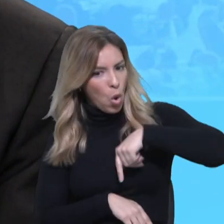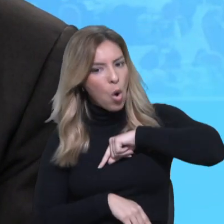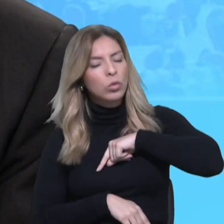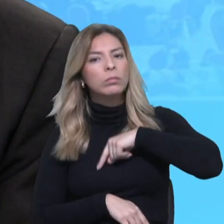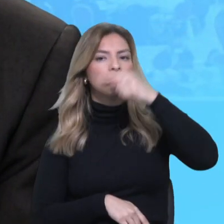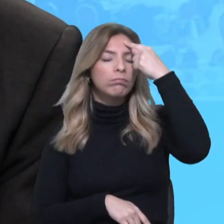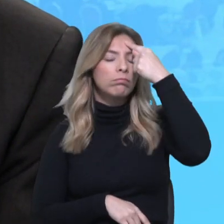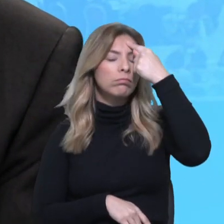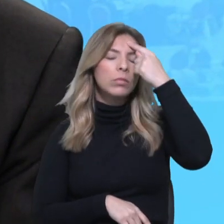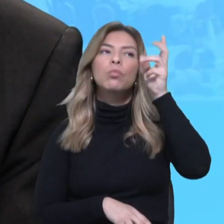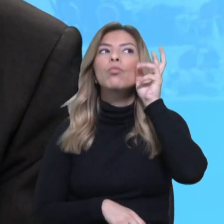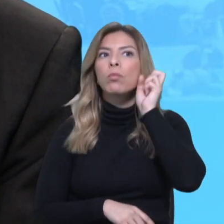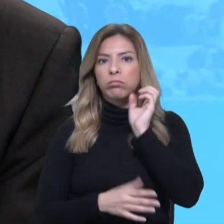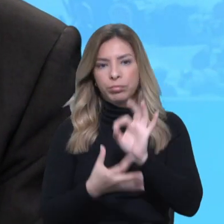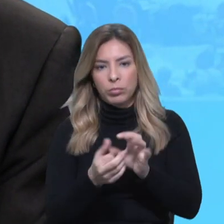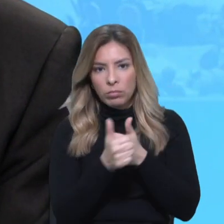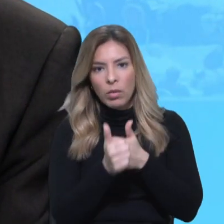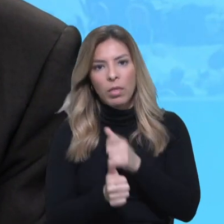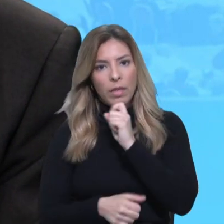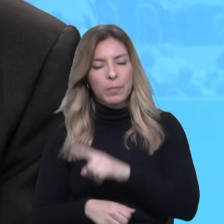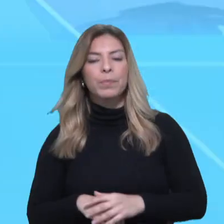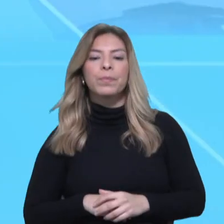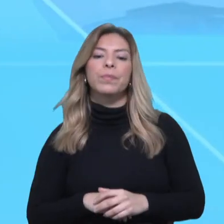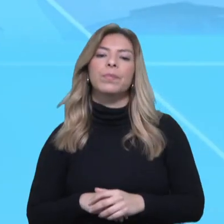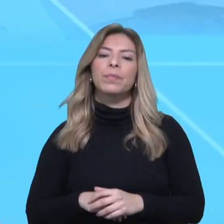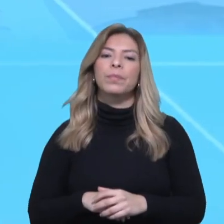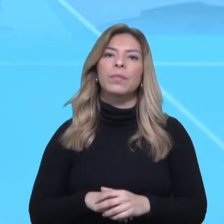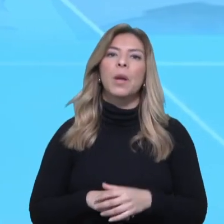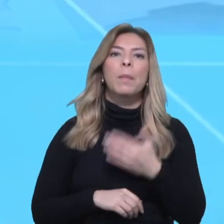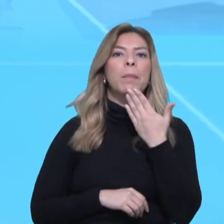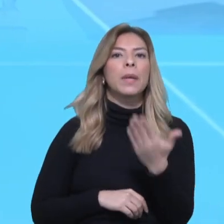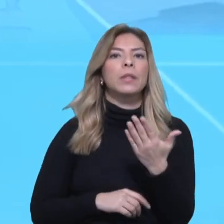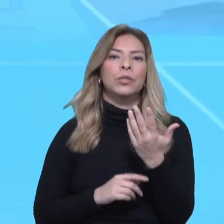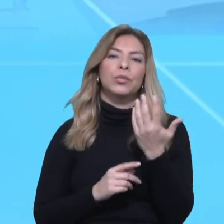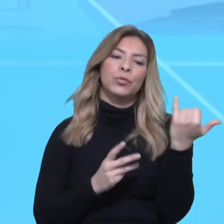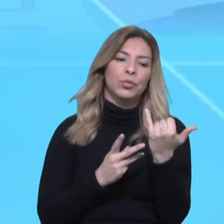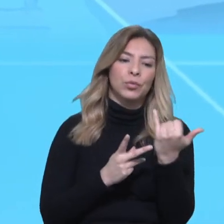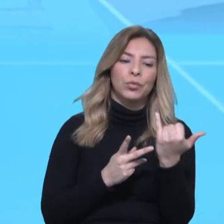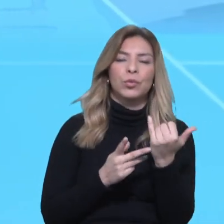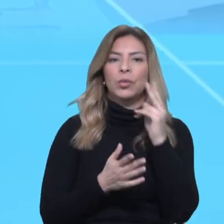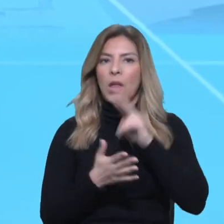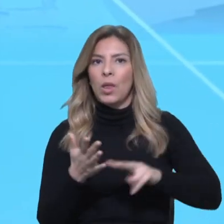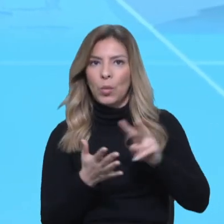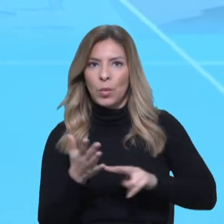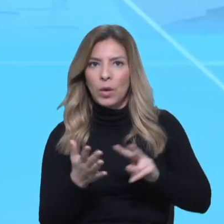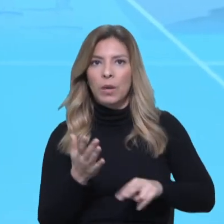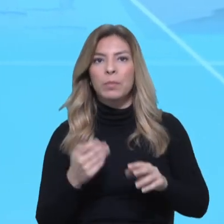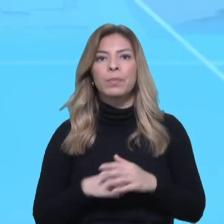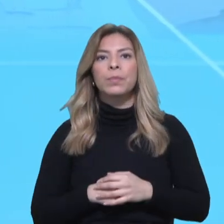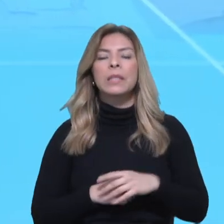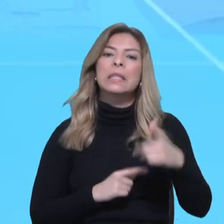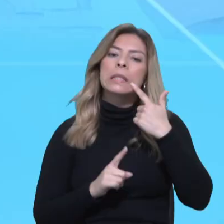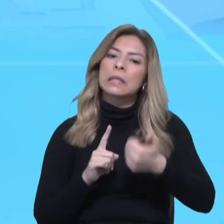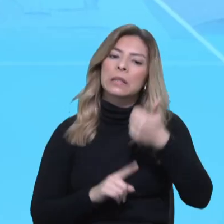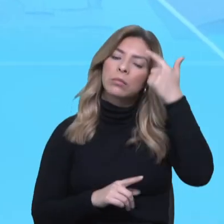sejam salvíficas. Irmã Alzira, pedi-lhe a referência à segunda leitura, Carta aos Coríntios, é a centralidade de